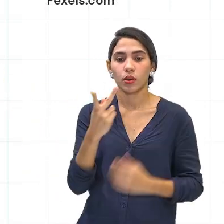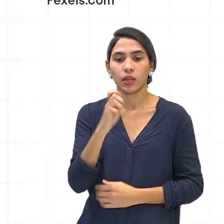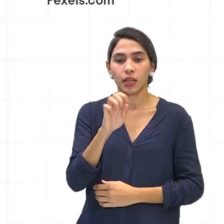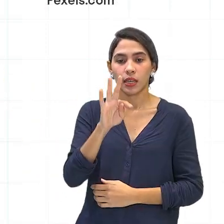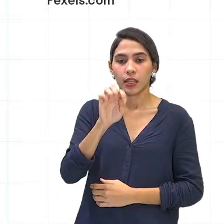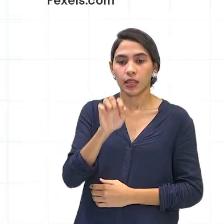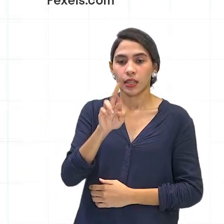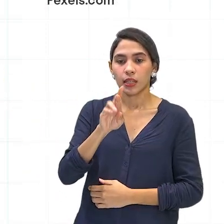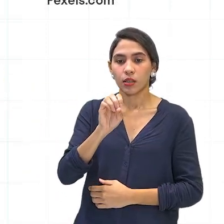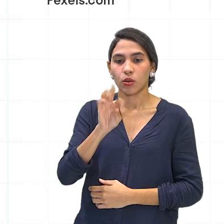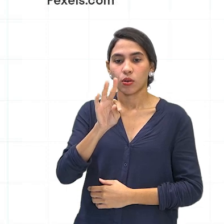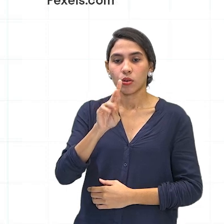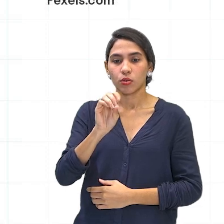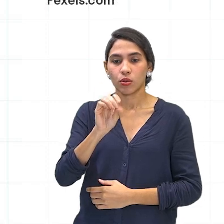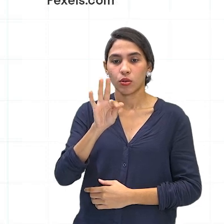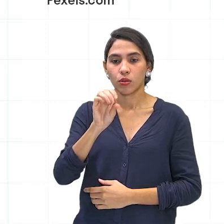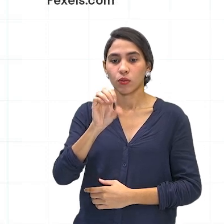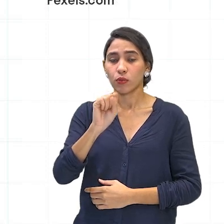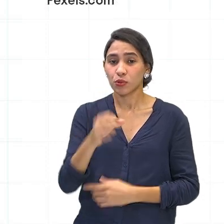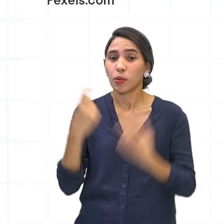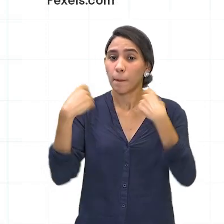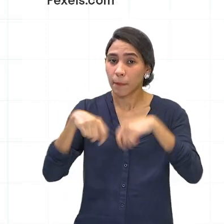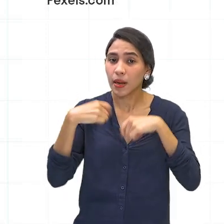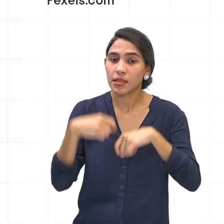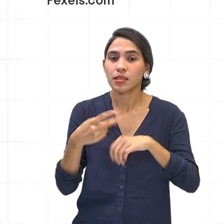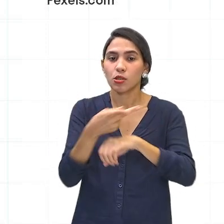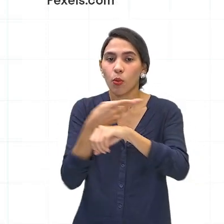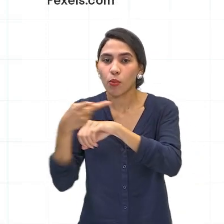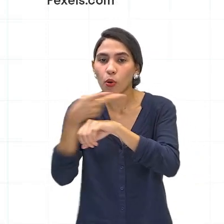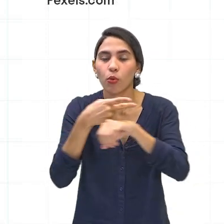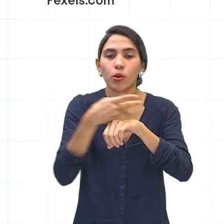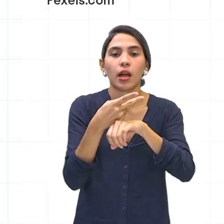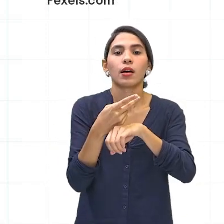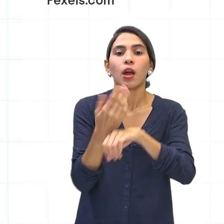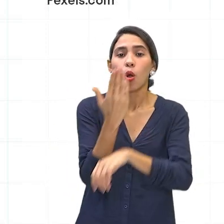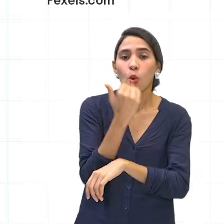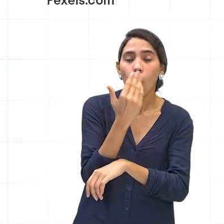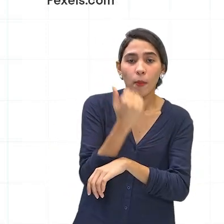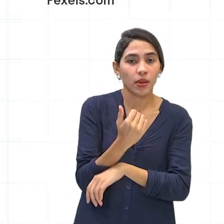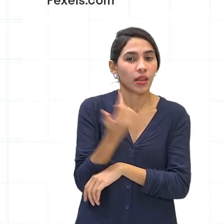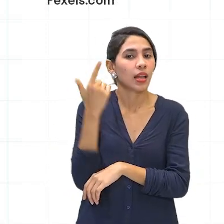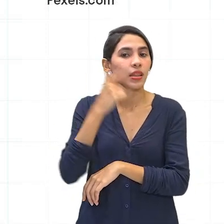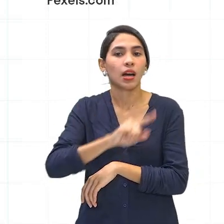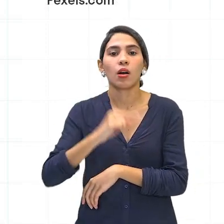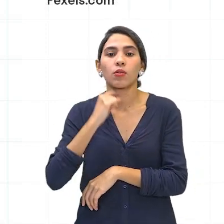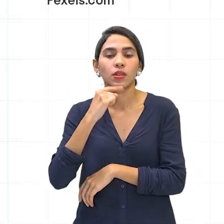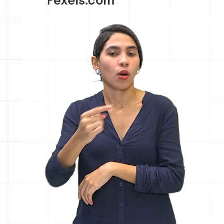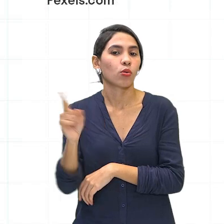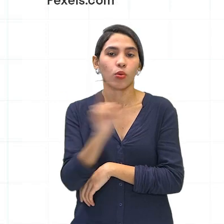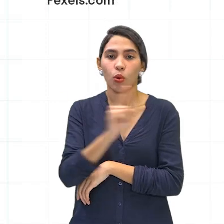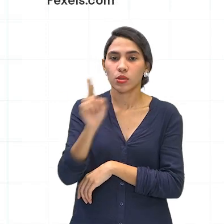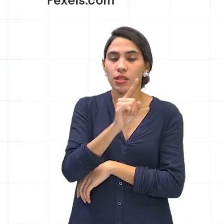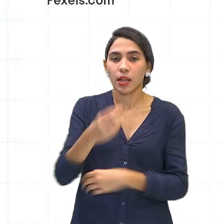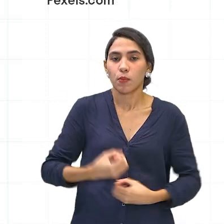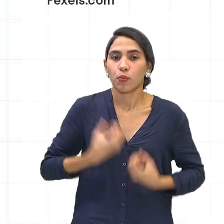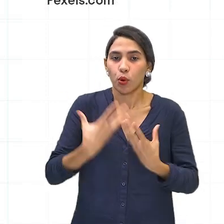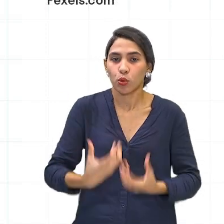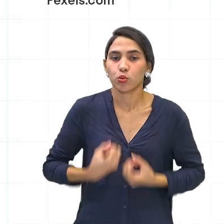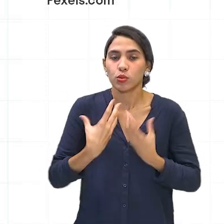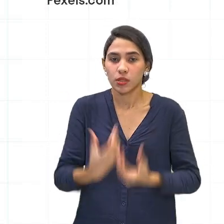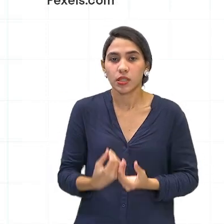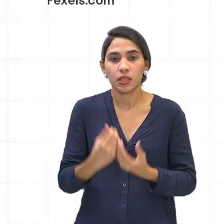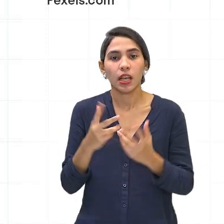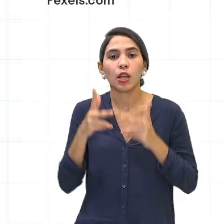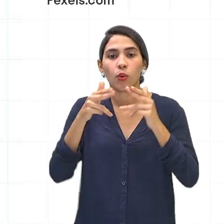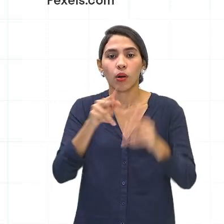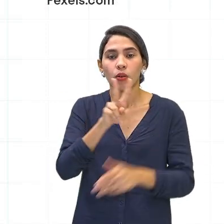heterotróficos. Isso quer dizer que eles precisam ir em busca do seu alimento. Eles não conseguem produzir esse alimento como os vegetais que são